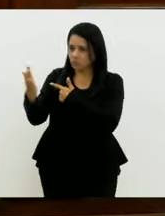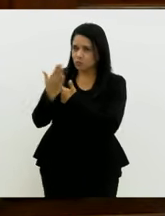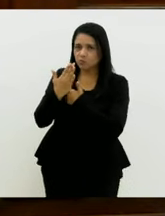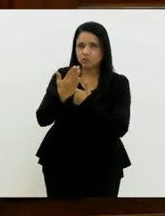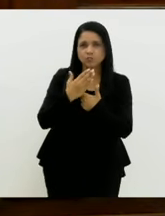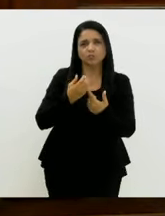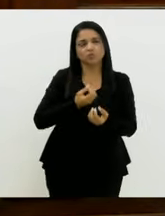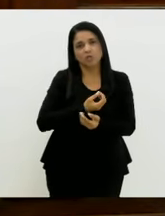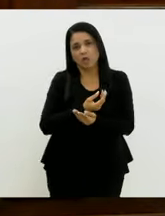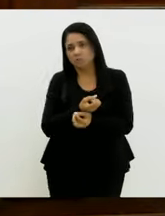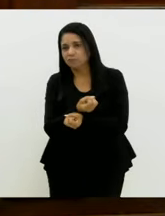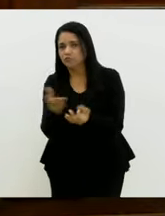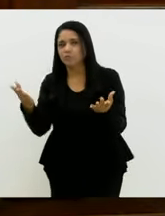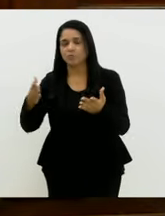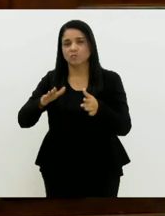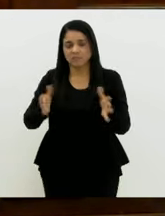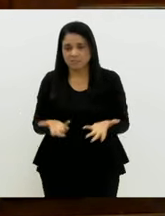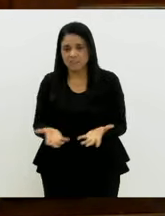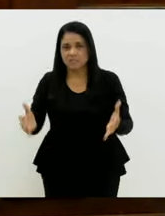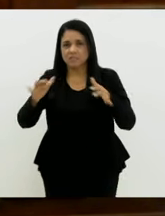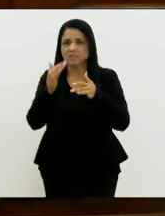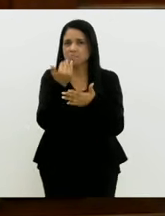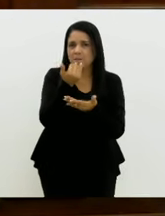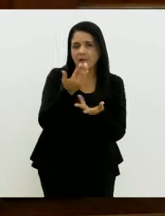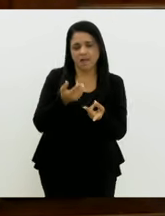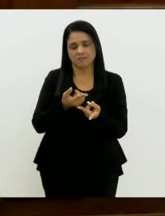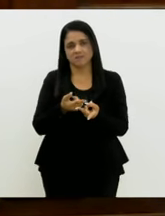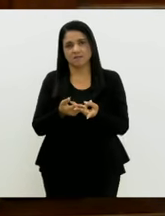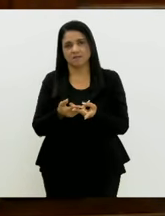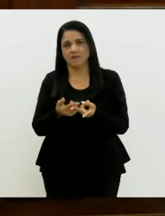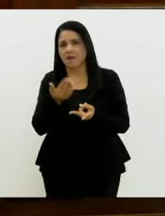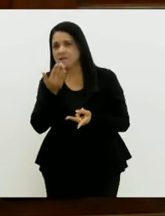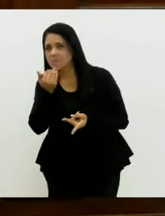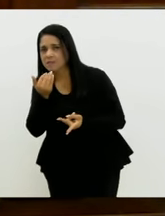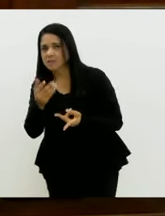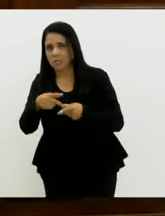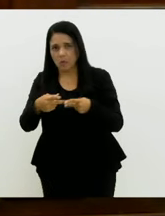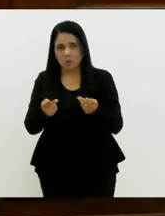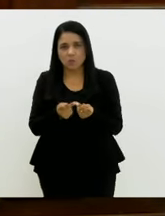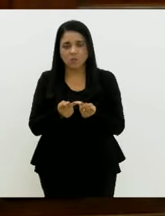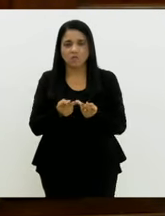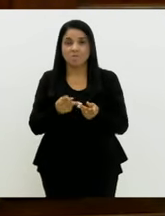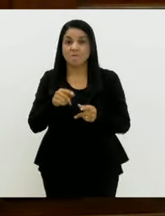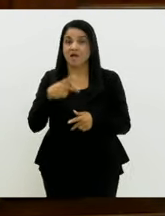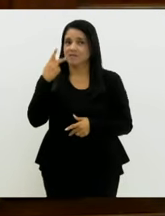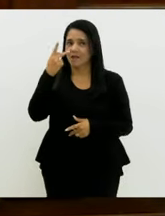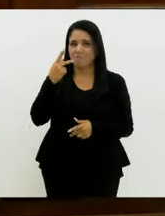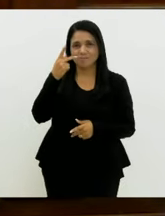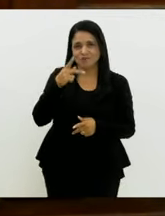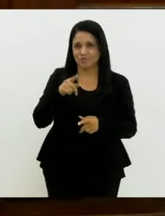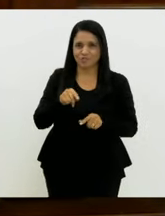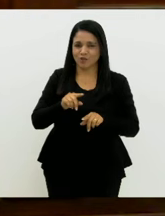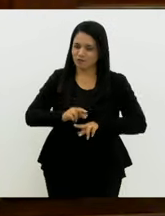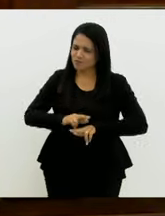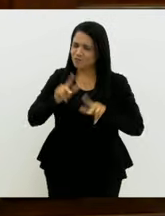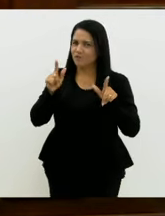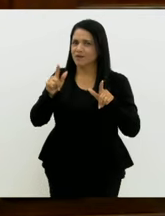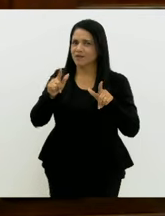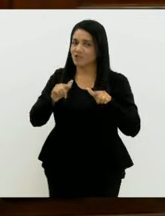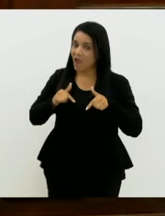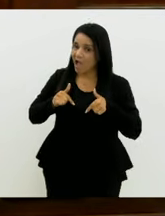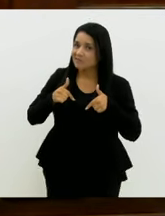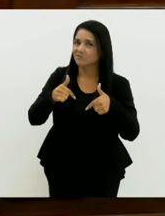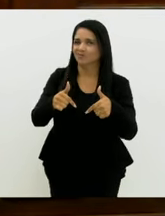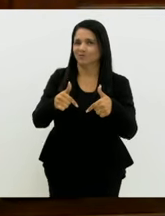cesta básica, que distribuíram alimentação, mas não se faz política com esse tipo de coisa. Se faz política com ações, seja